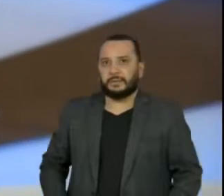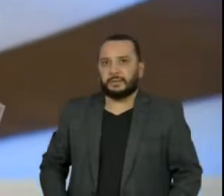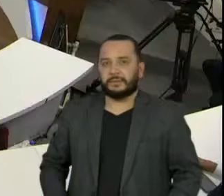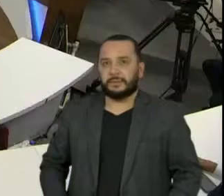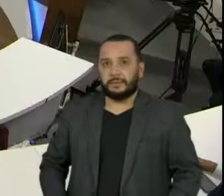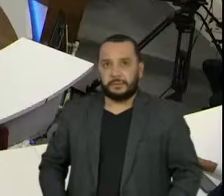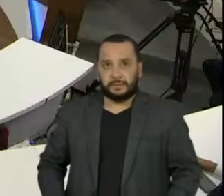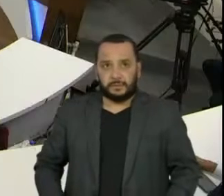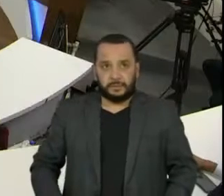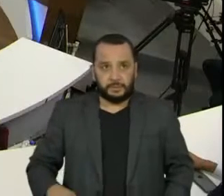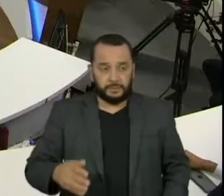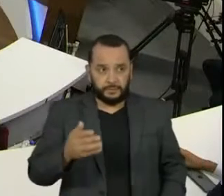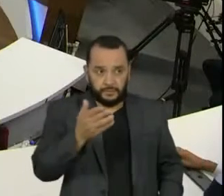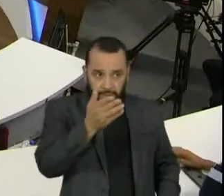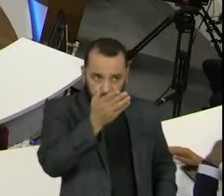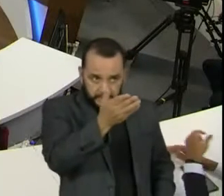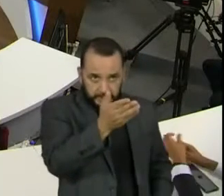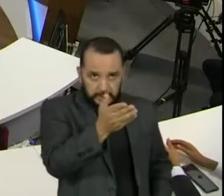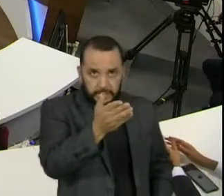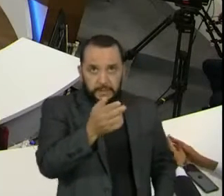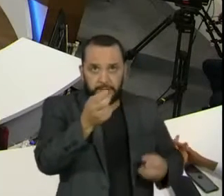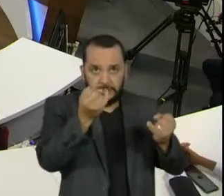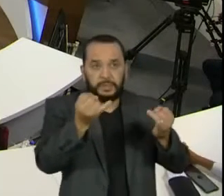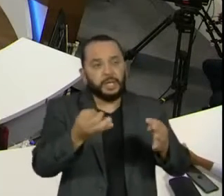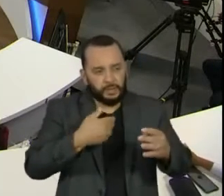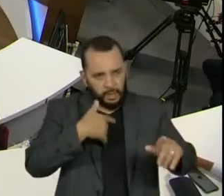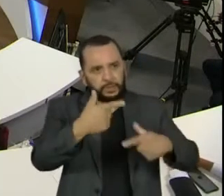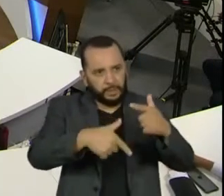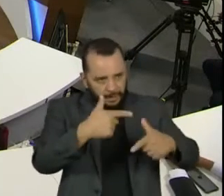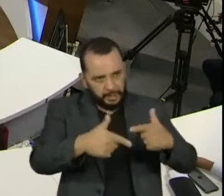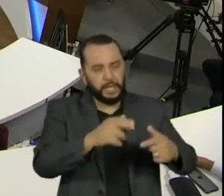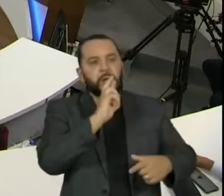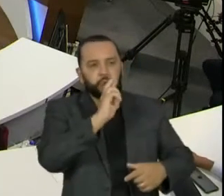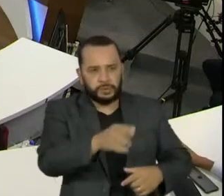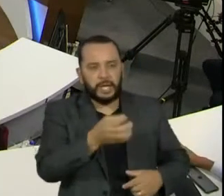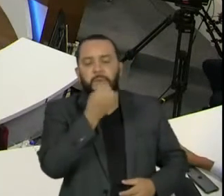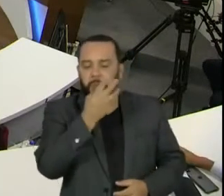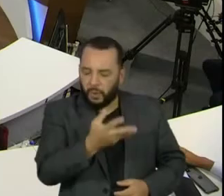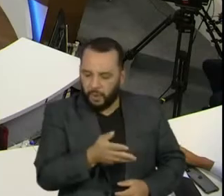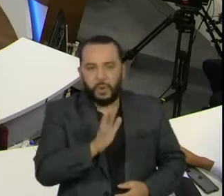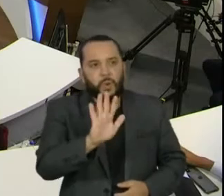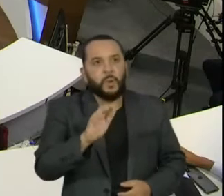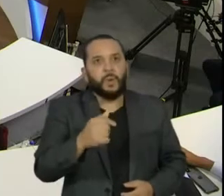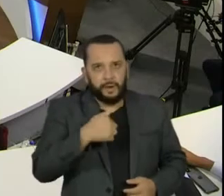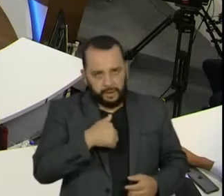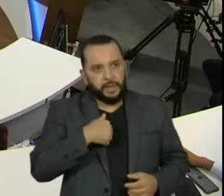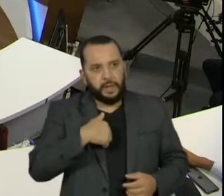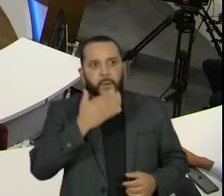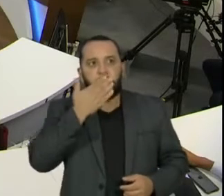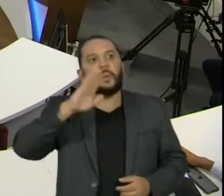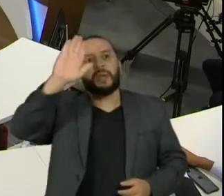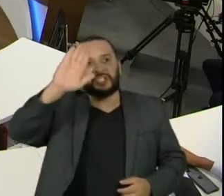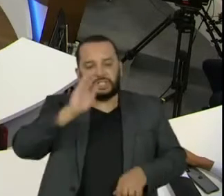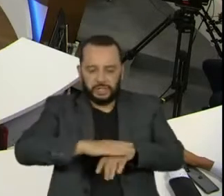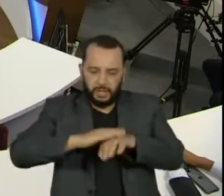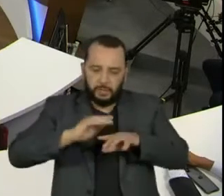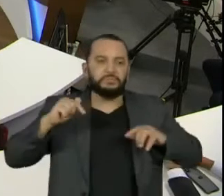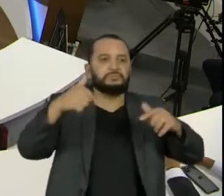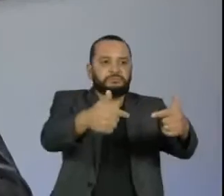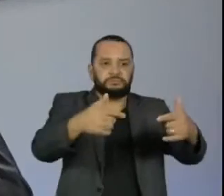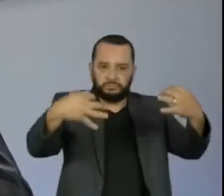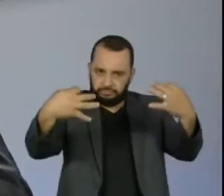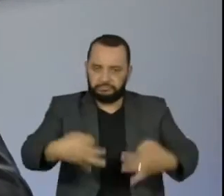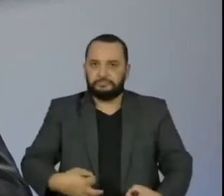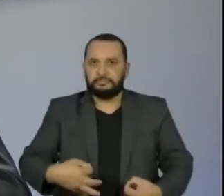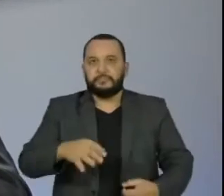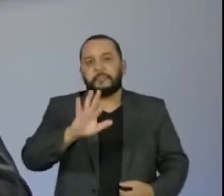senhor está falando aí sobre essa questão de eu entreguei, como é importante essa questão de cumprir as promessas de campanha. E na